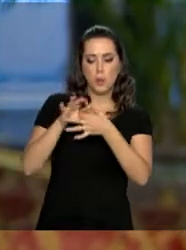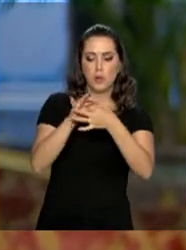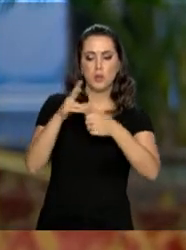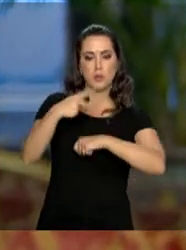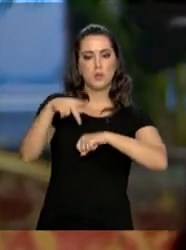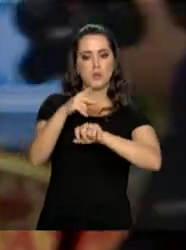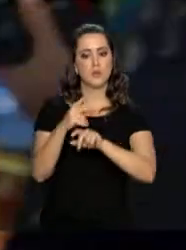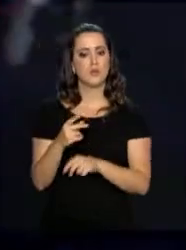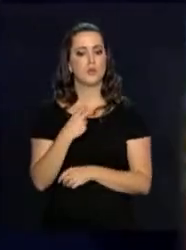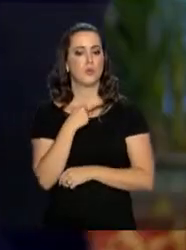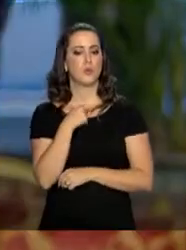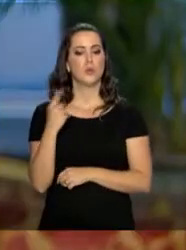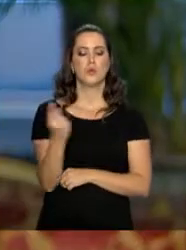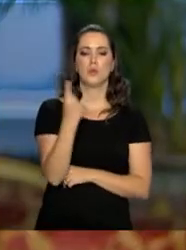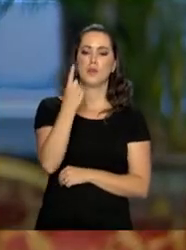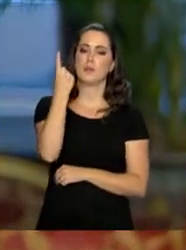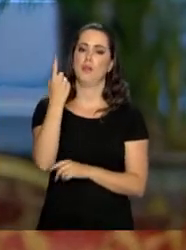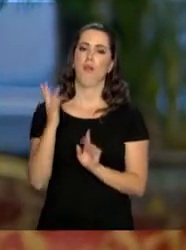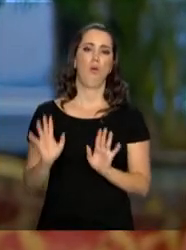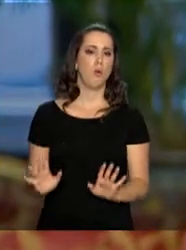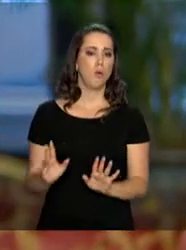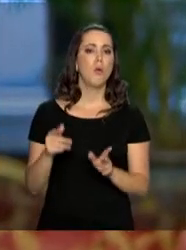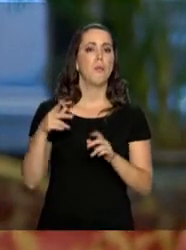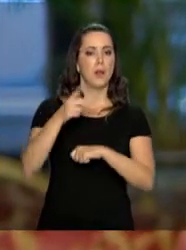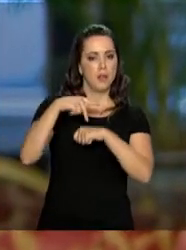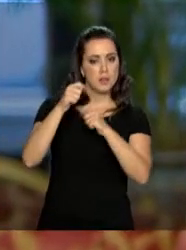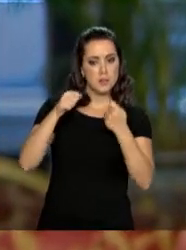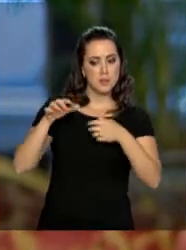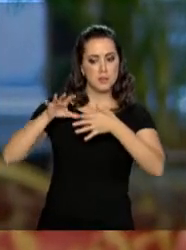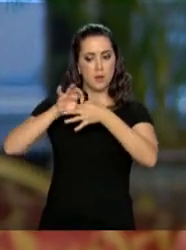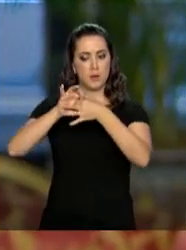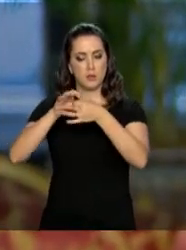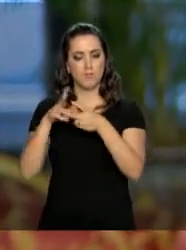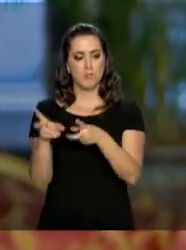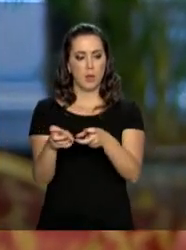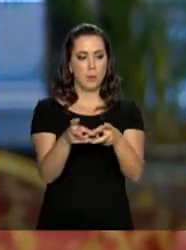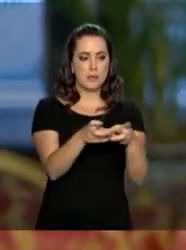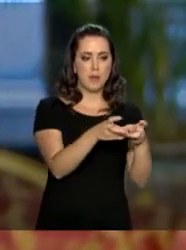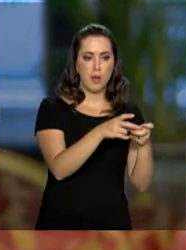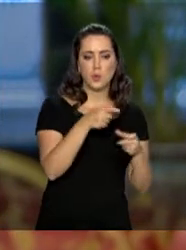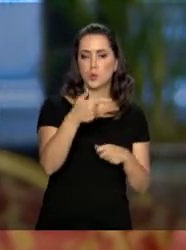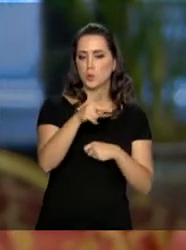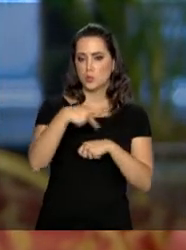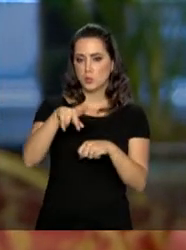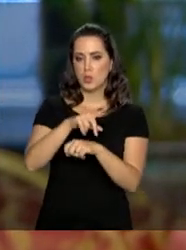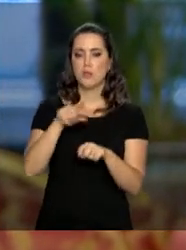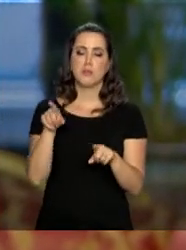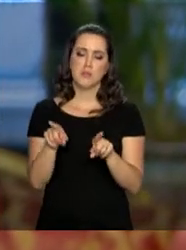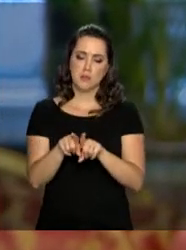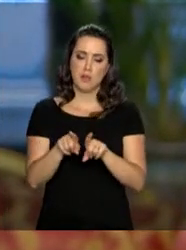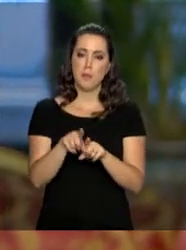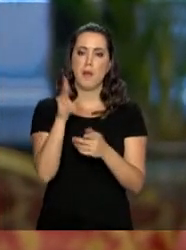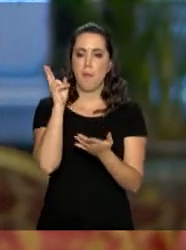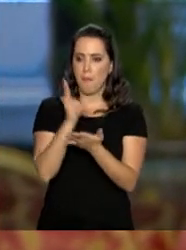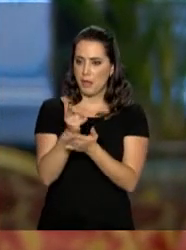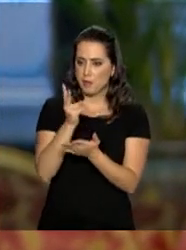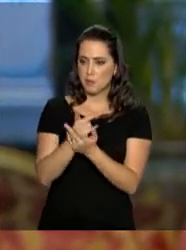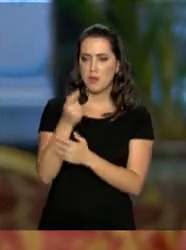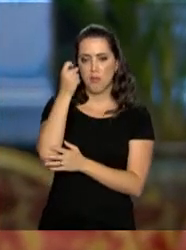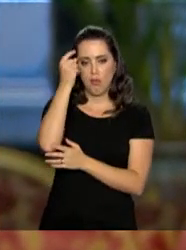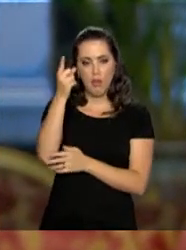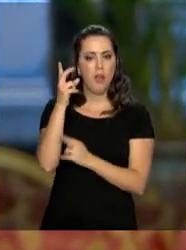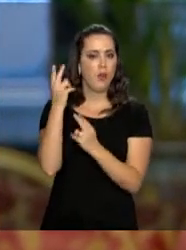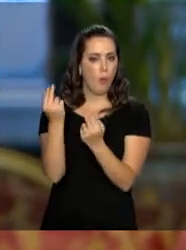o isolacionismo. E eu percebo que a maioria dos países tem exatamente essa tese, né?